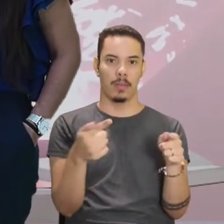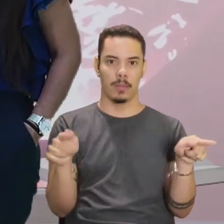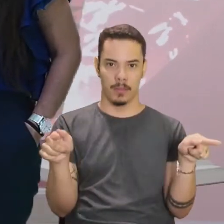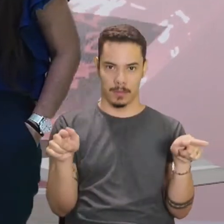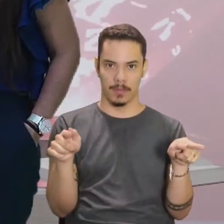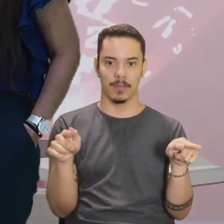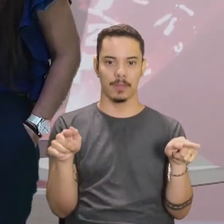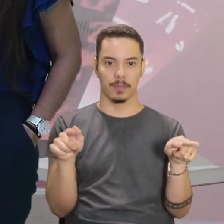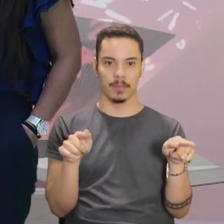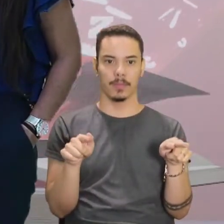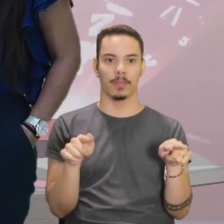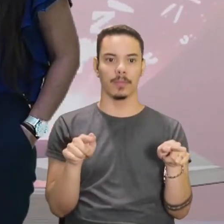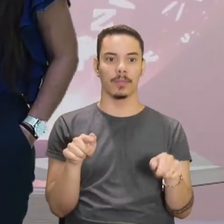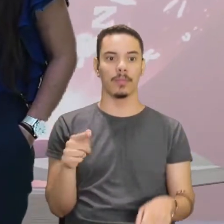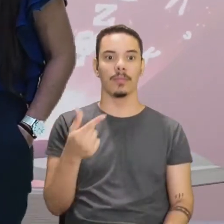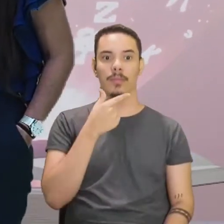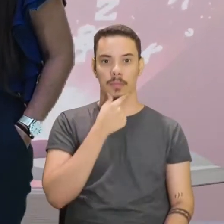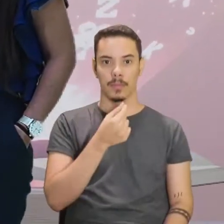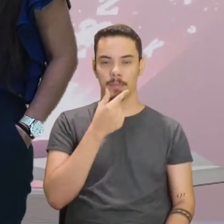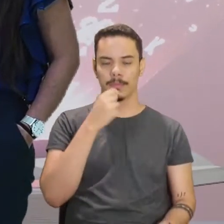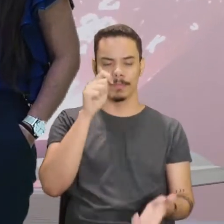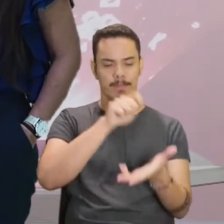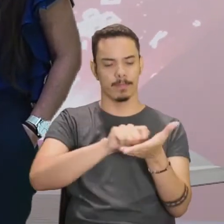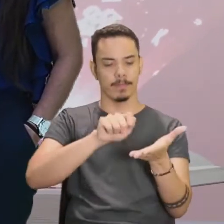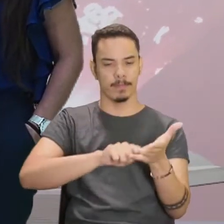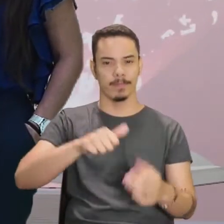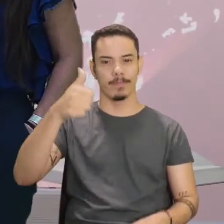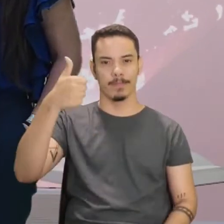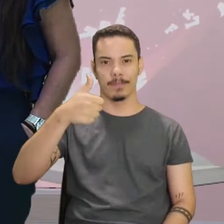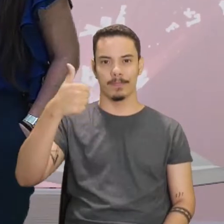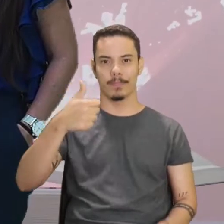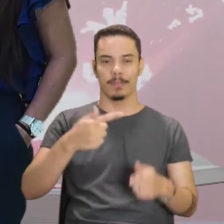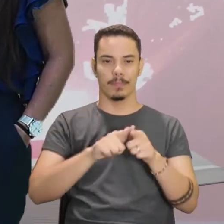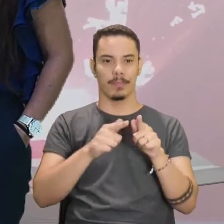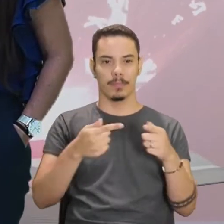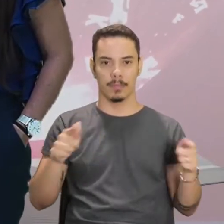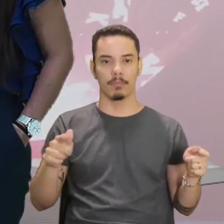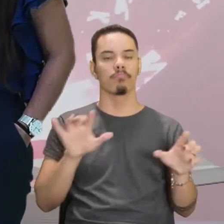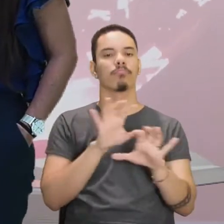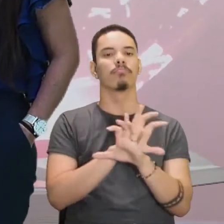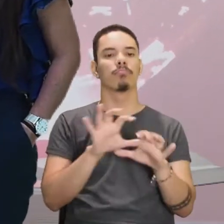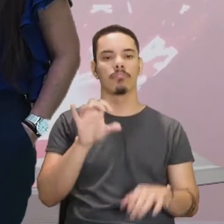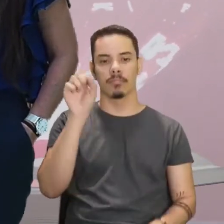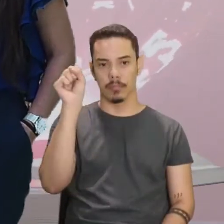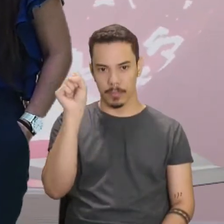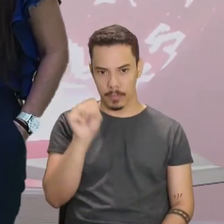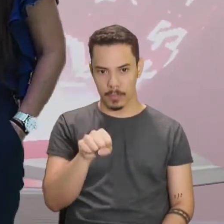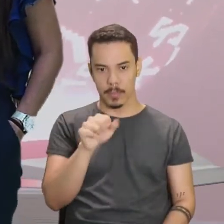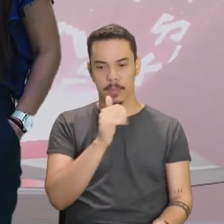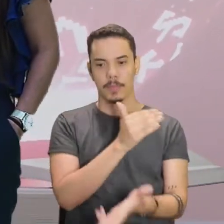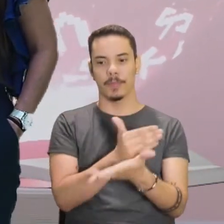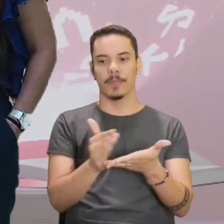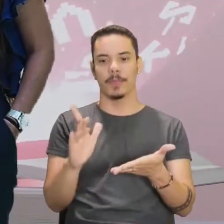portuguesa. Fernão de Oliveira escreve a primeira gramática, aí sim começa a ter a